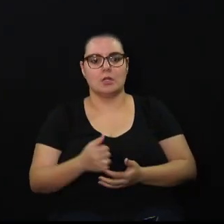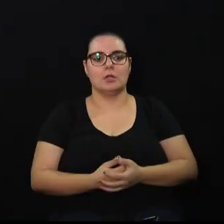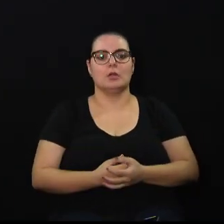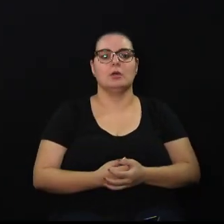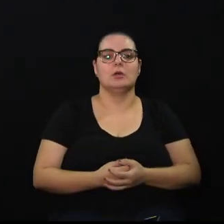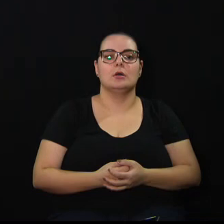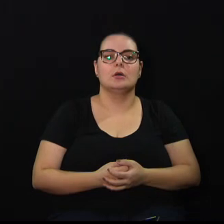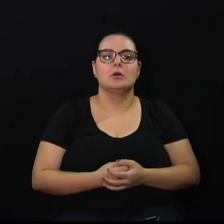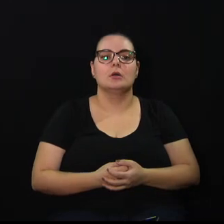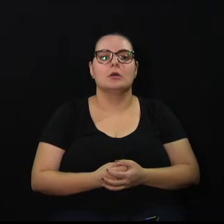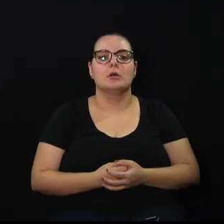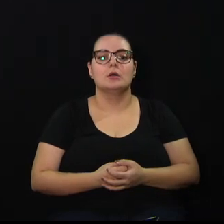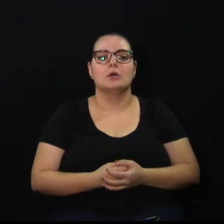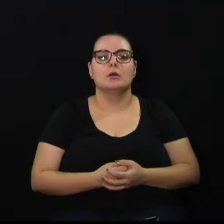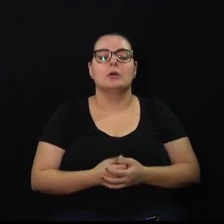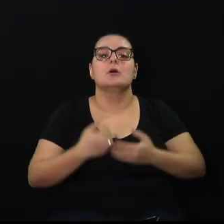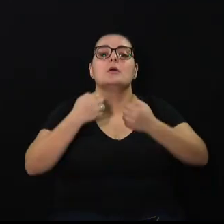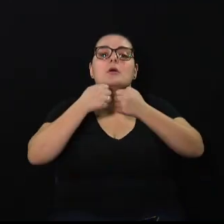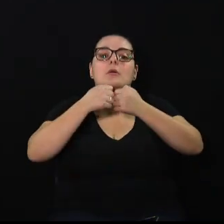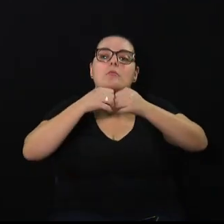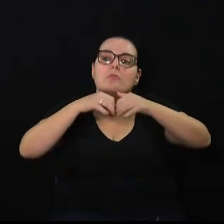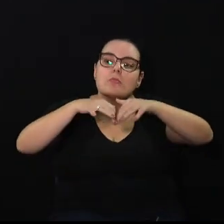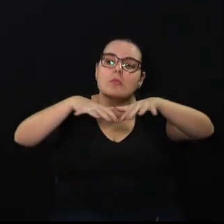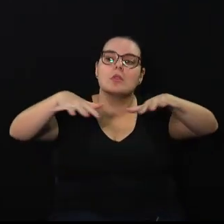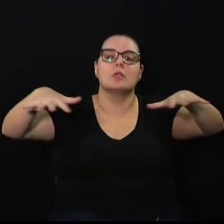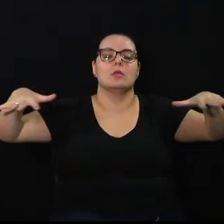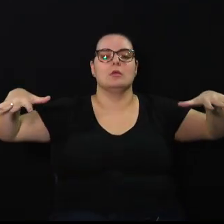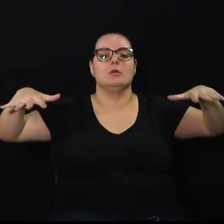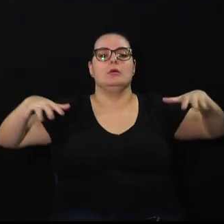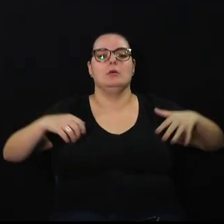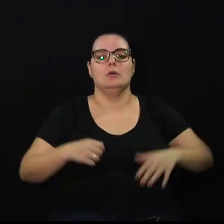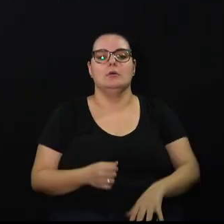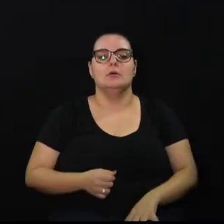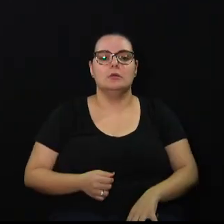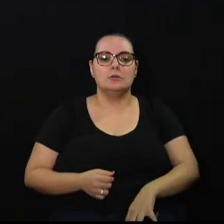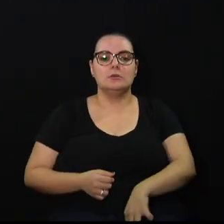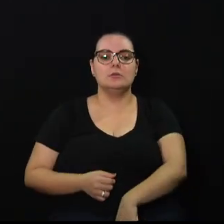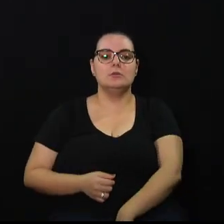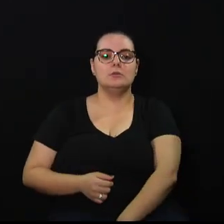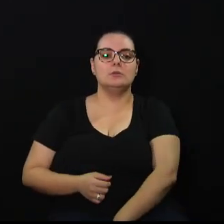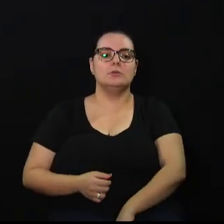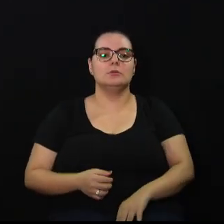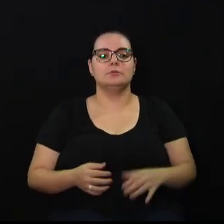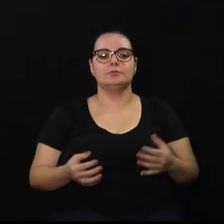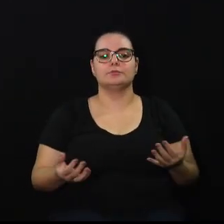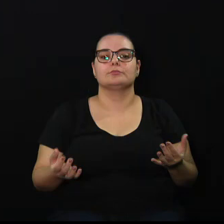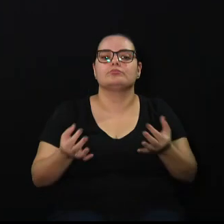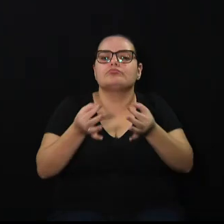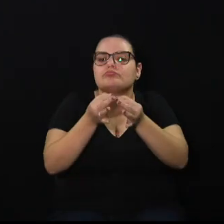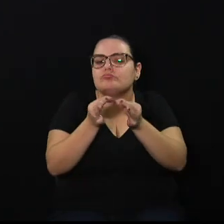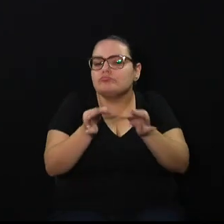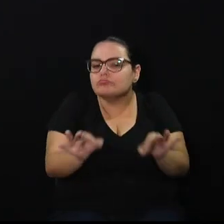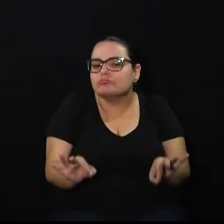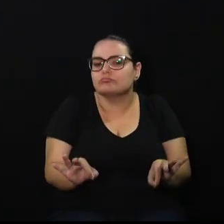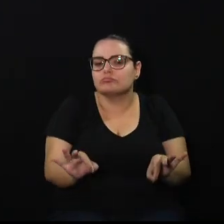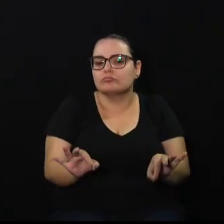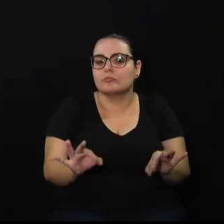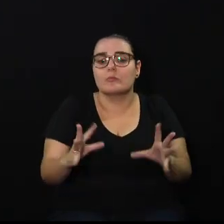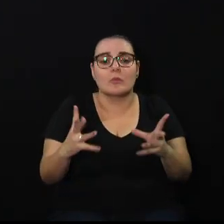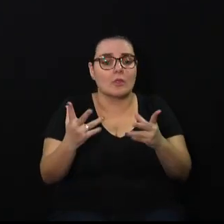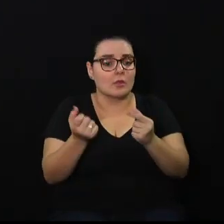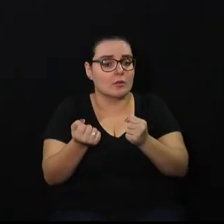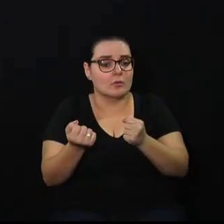e então ela amplia bastante e ela ela simplifica o agrupamento de critérios relacionados à